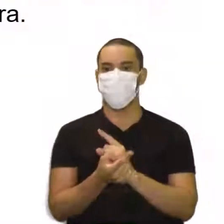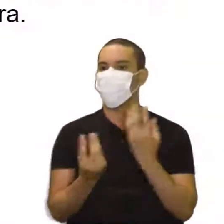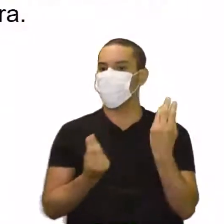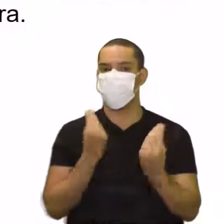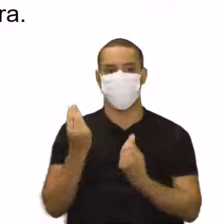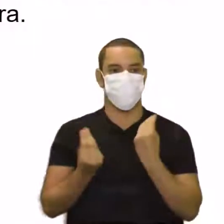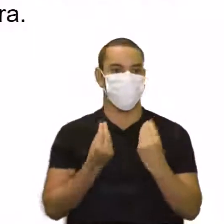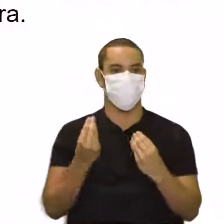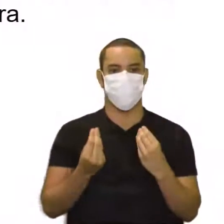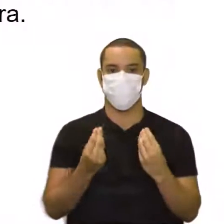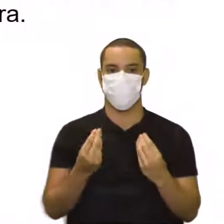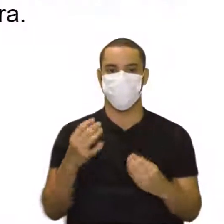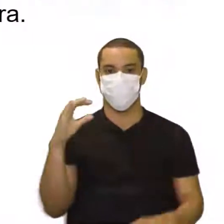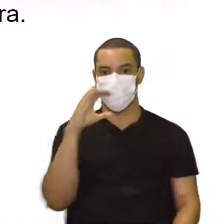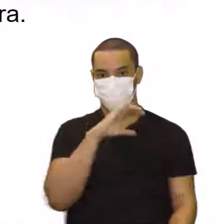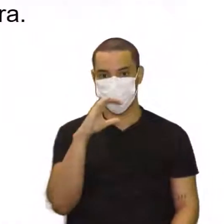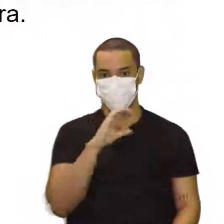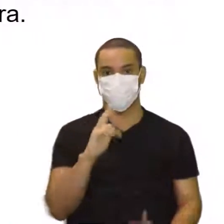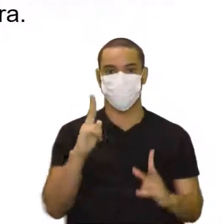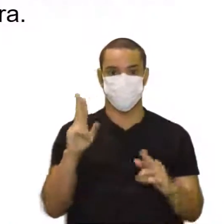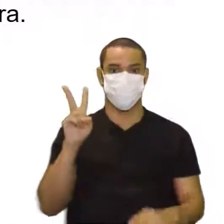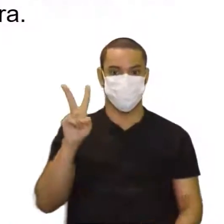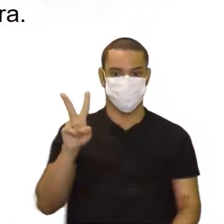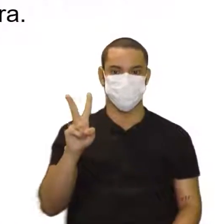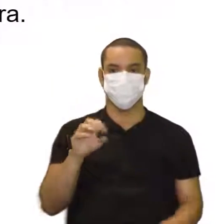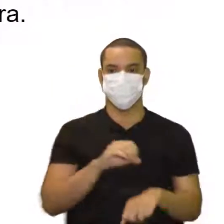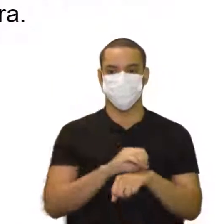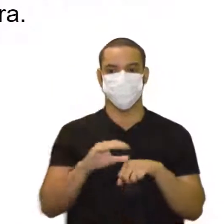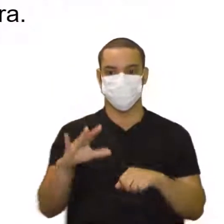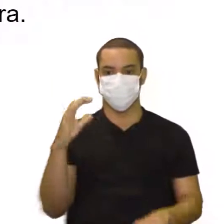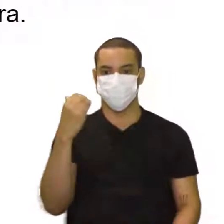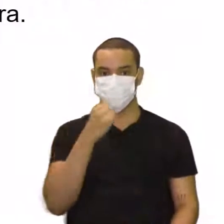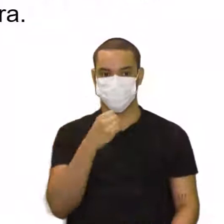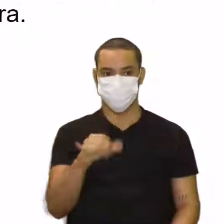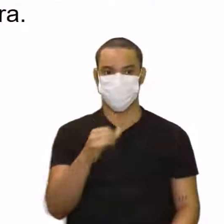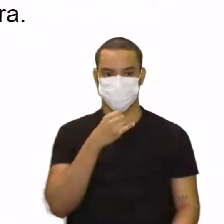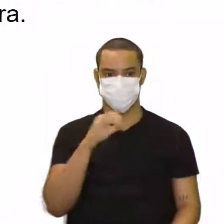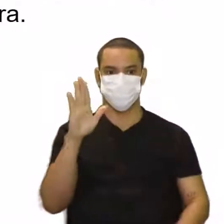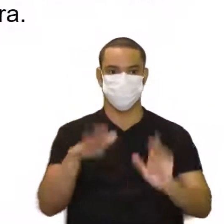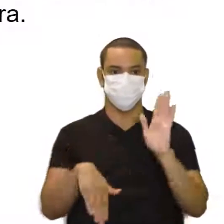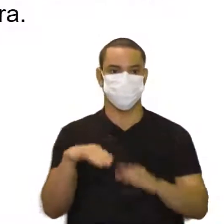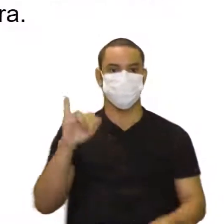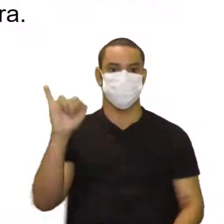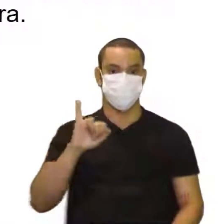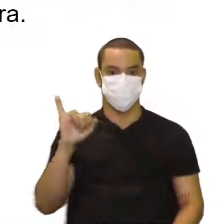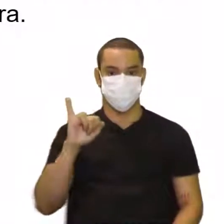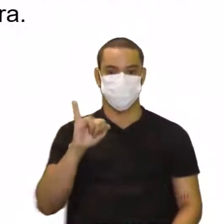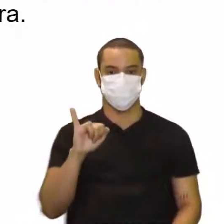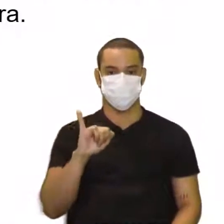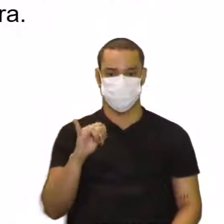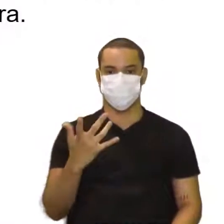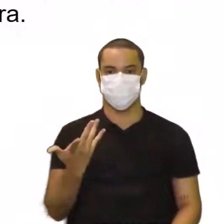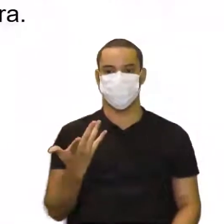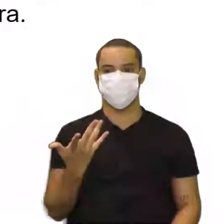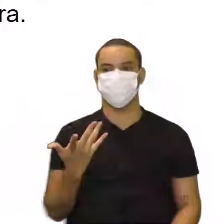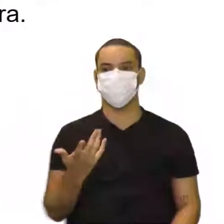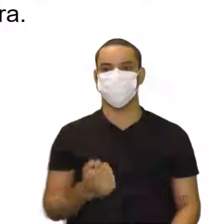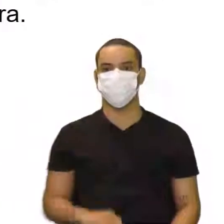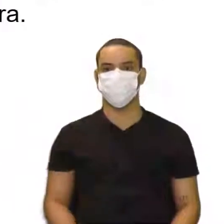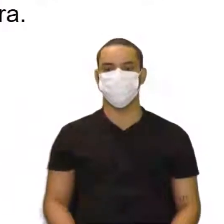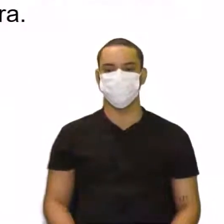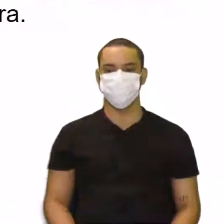módulo da velocidade igual a V, induzindo uma corrente elétrica de intensidade I, como ilustra a figura. E,